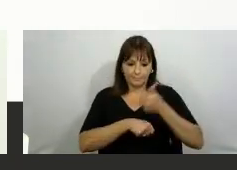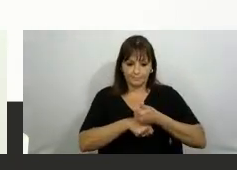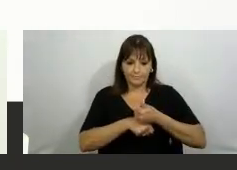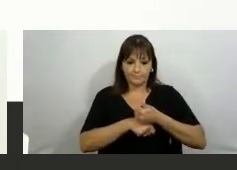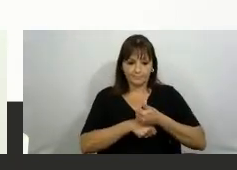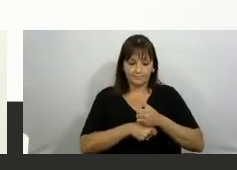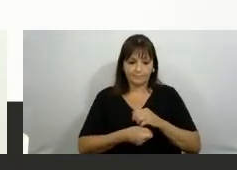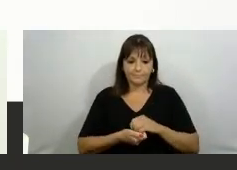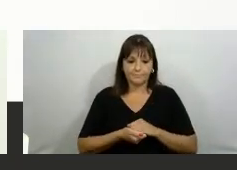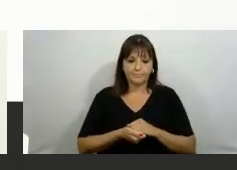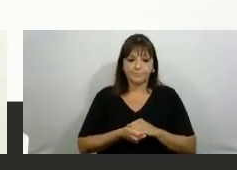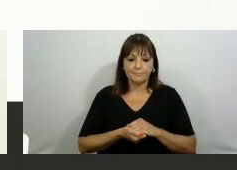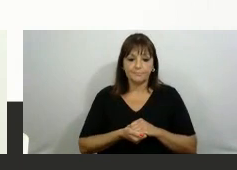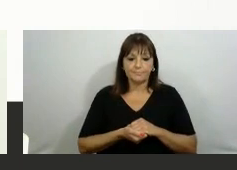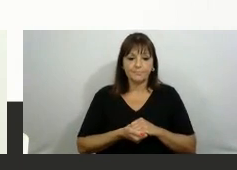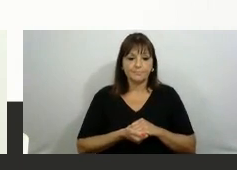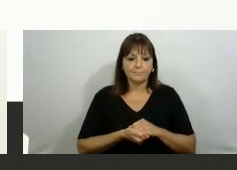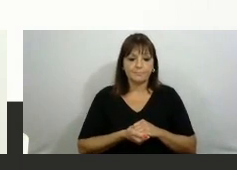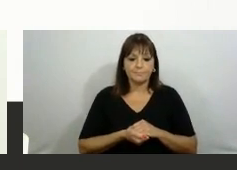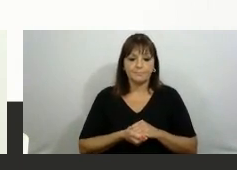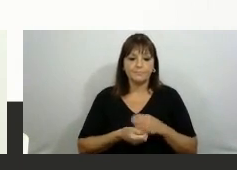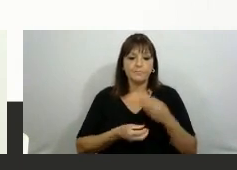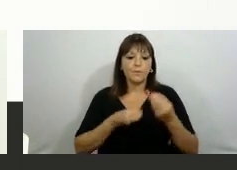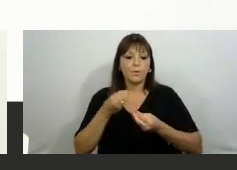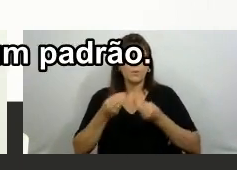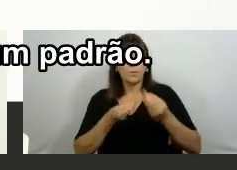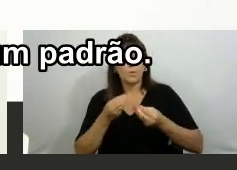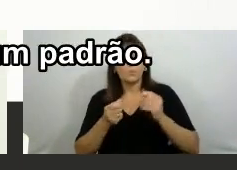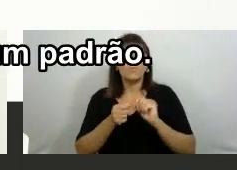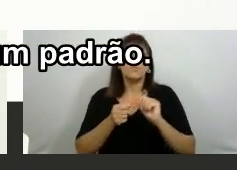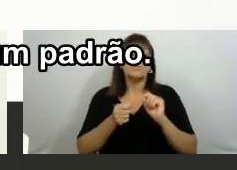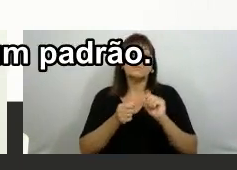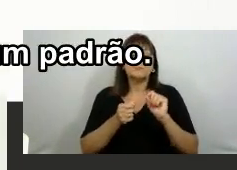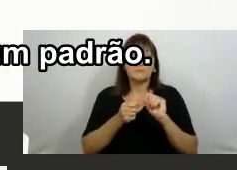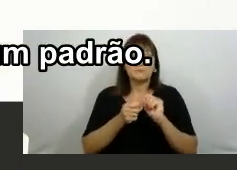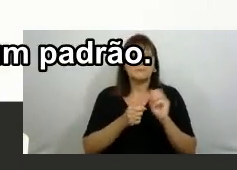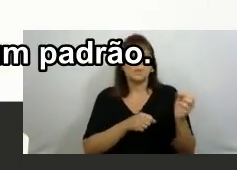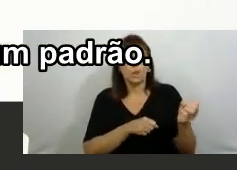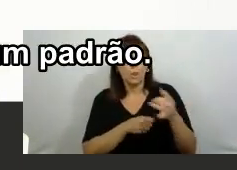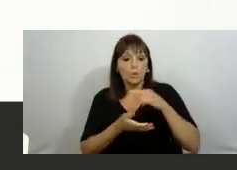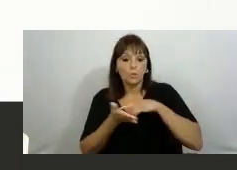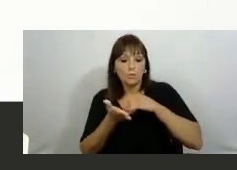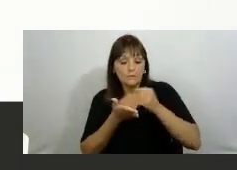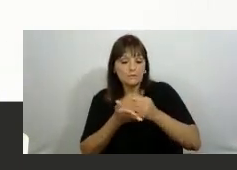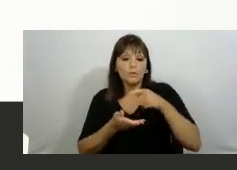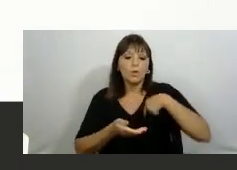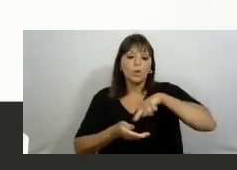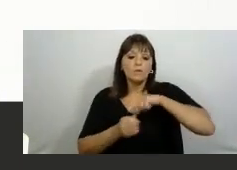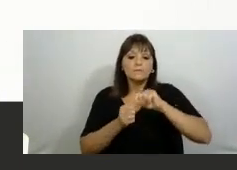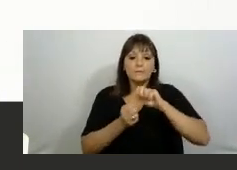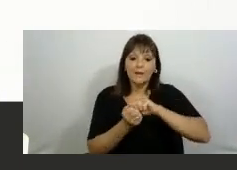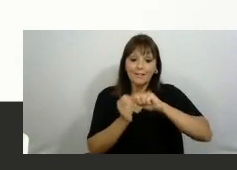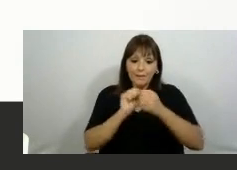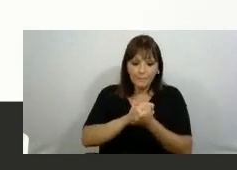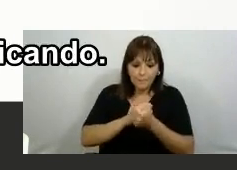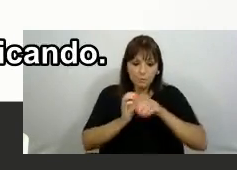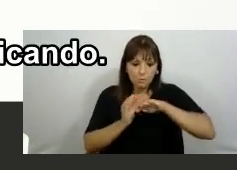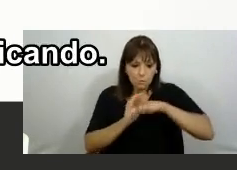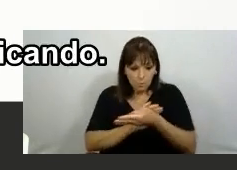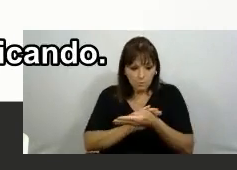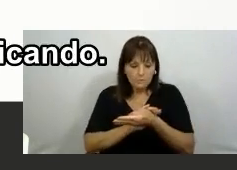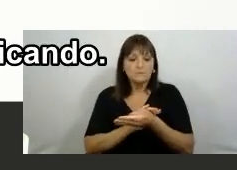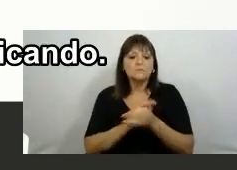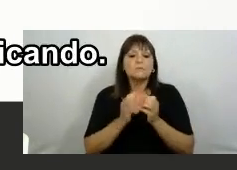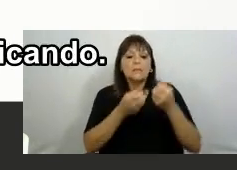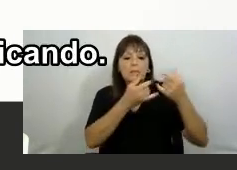documentação. Então, a gente fez, a partir disso, adaptações. A gente definiu um padrão, a gente foi